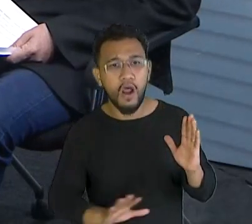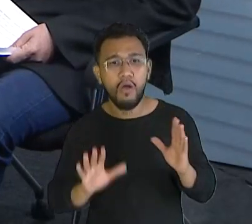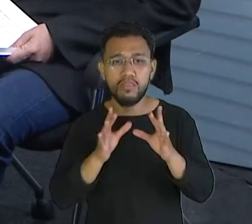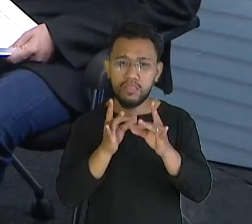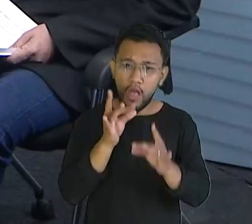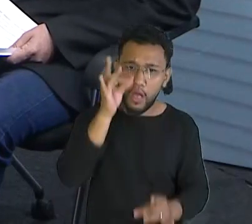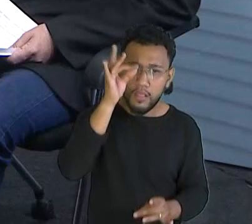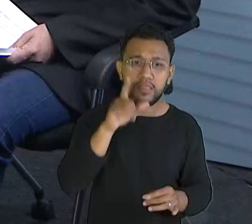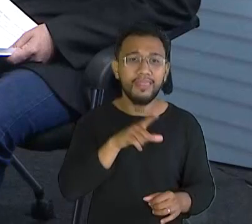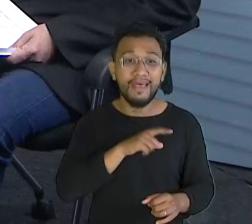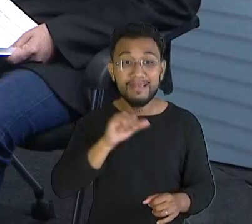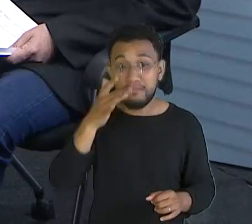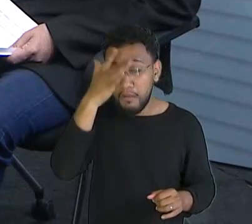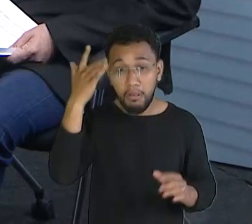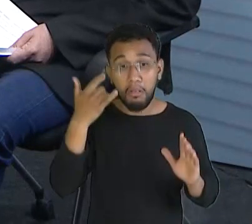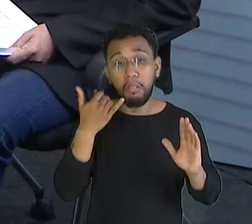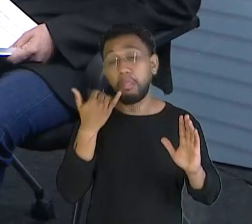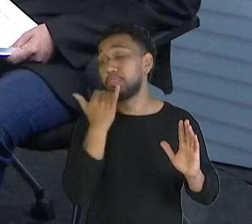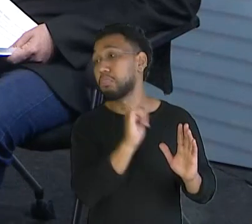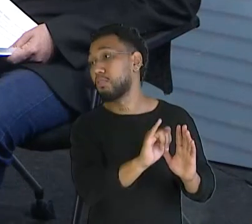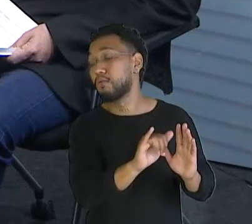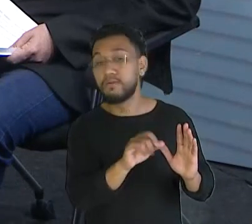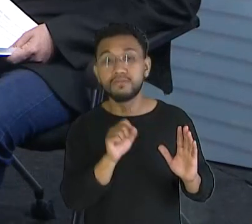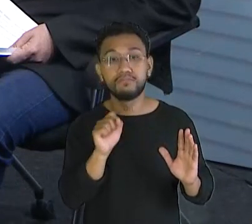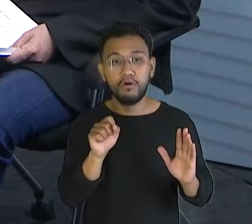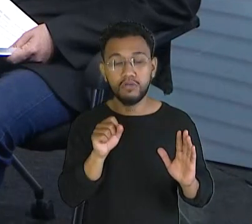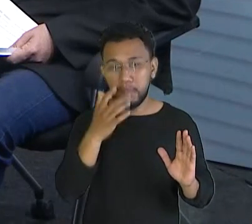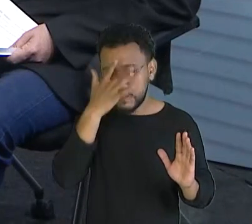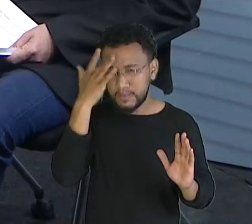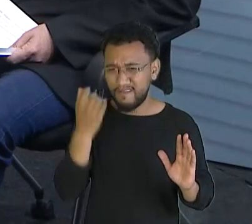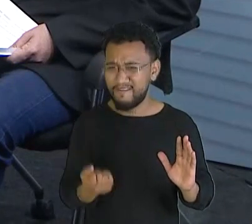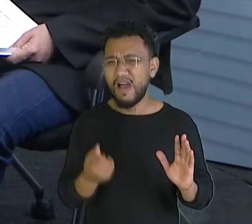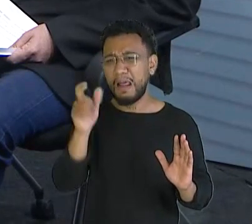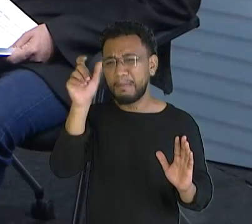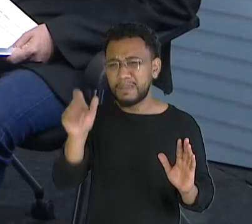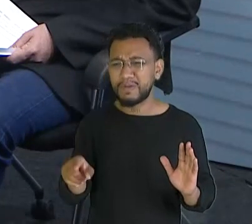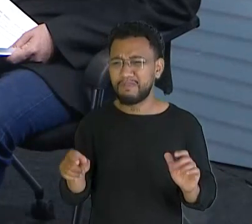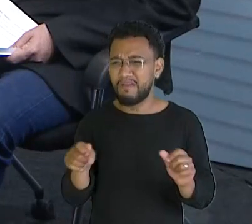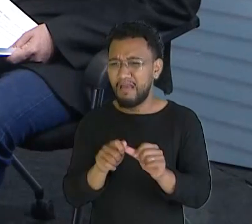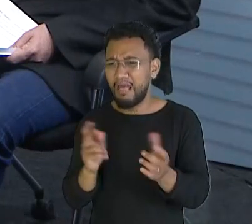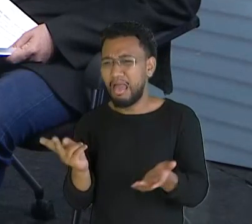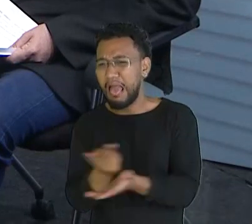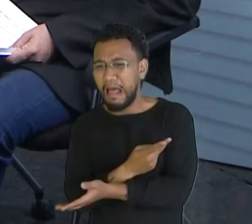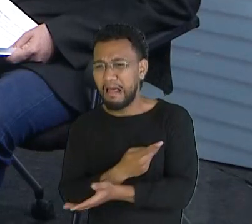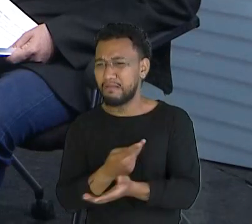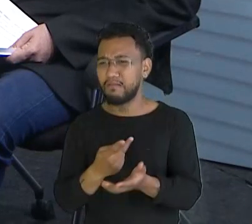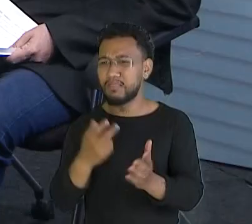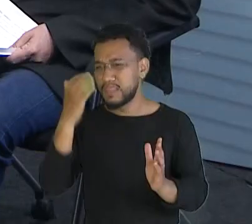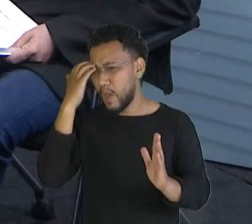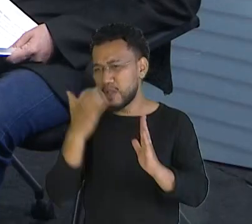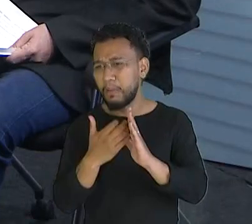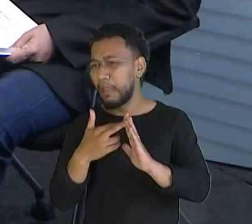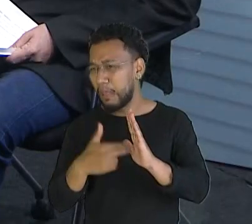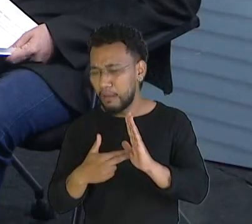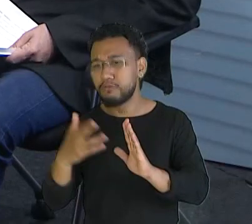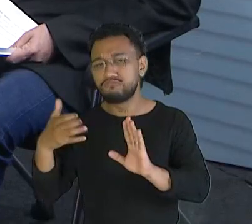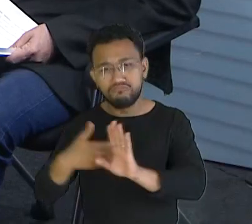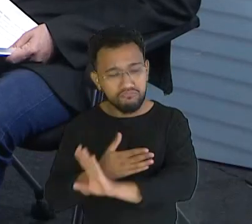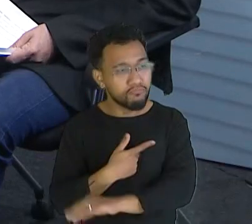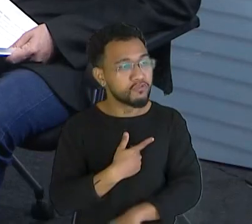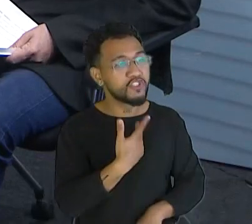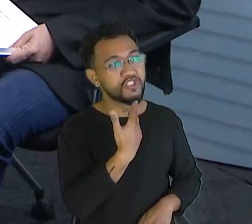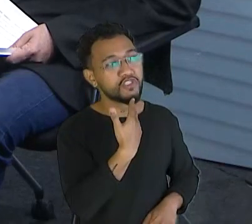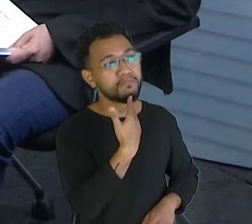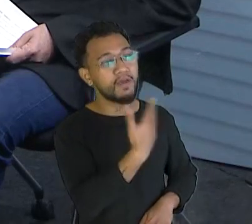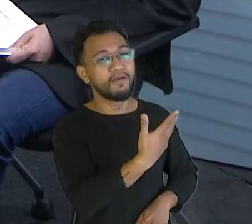detalhadas, a pessoa pode ir dentro desse conselho, fazer essa denúncia sobre a atitude do morador e esse conselho fica responsável por